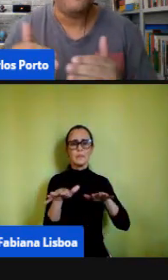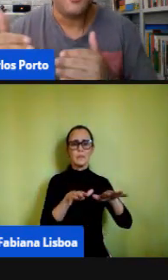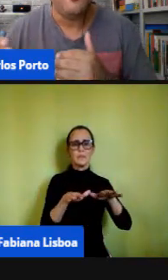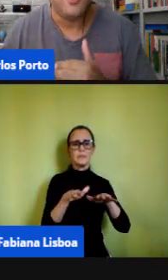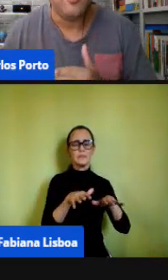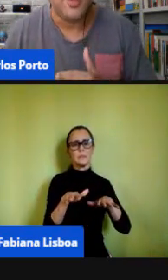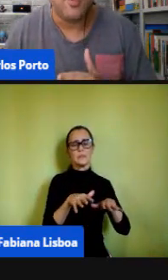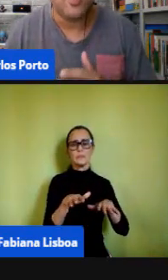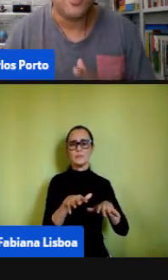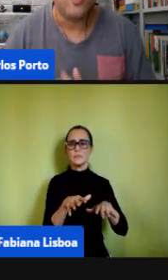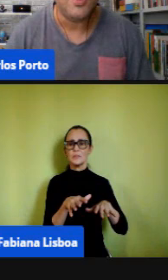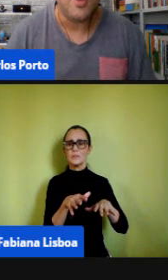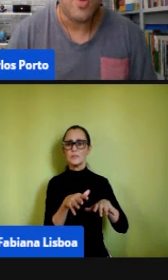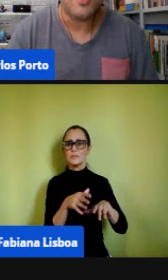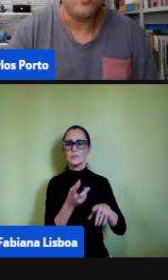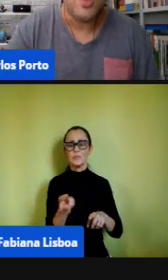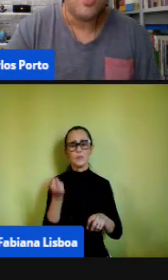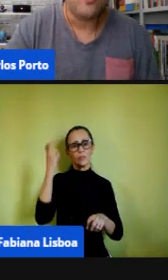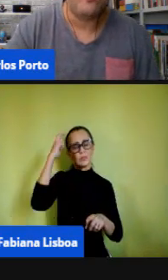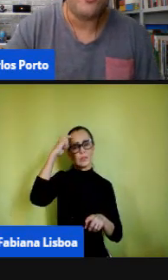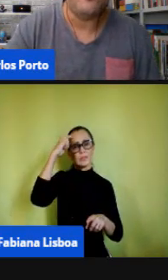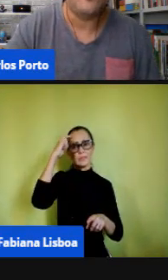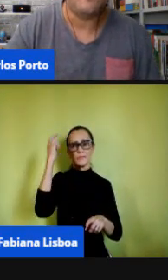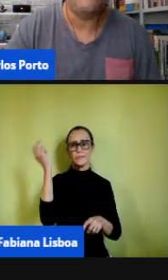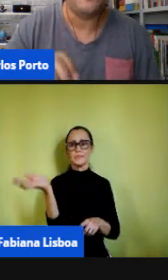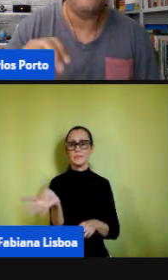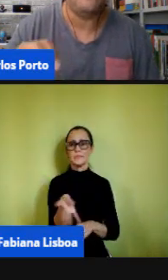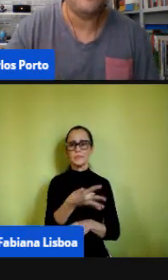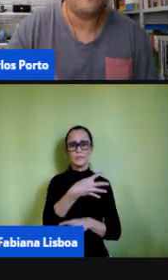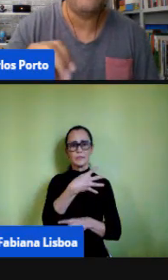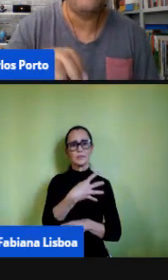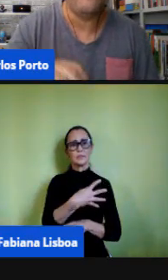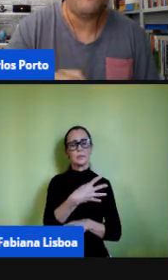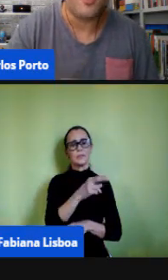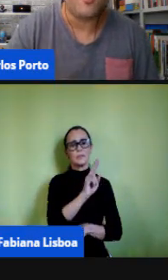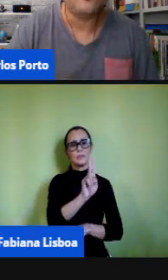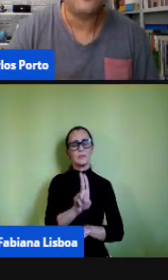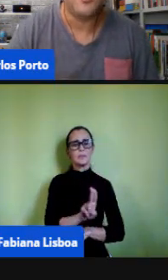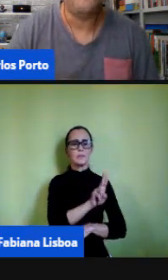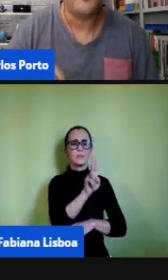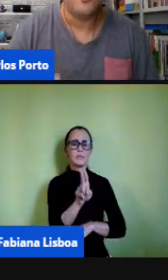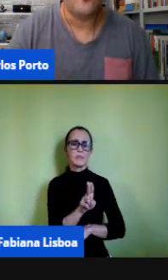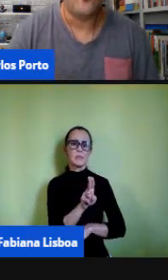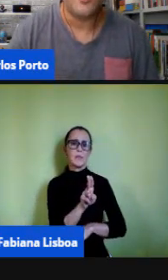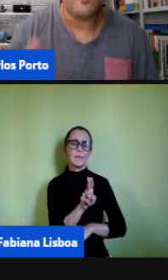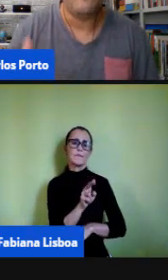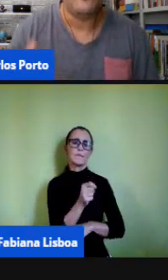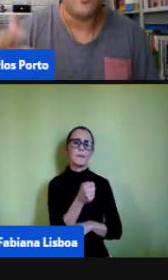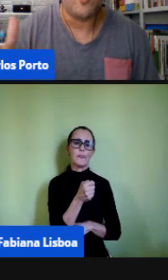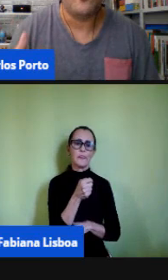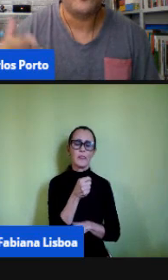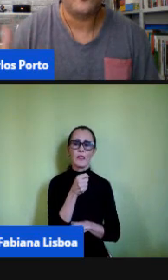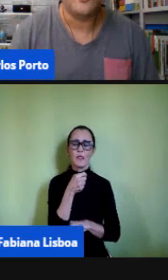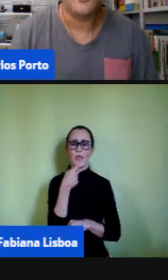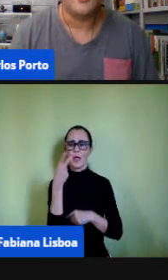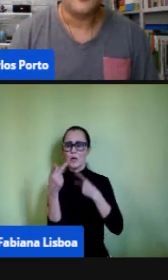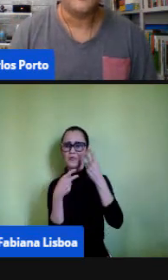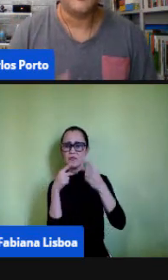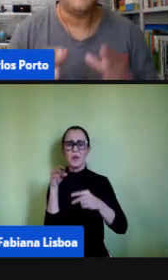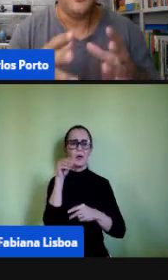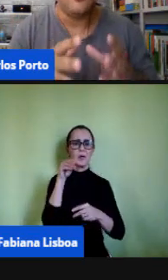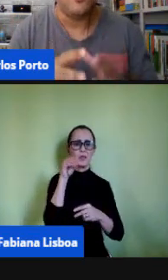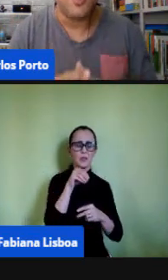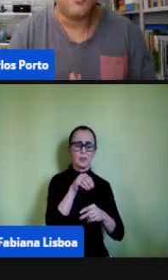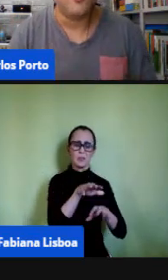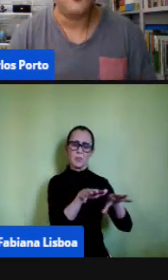coisa intrínseca à outra. No item 4, utilizar diferentes linguagens, verbal, né, oral, visual, motora,